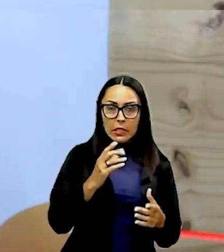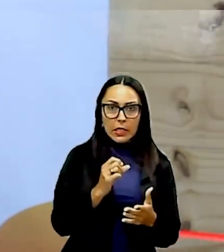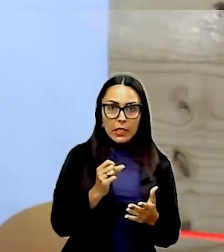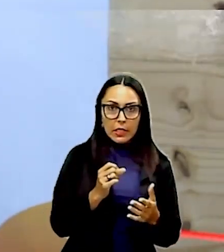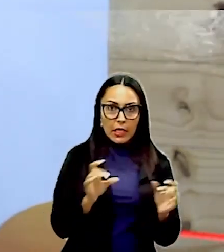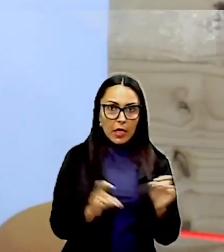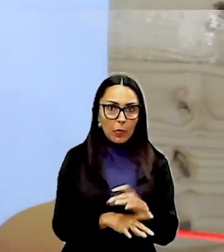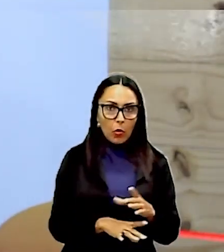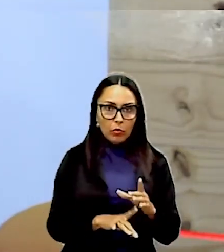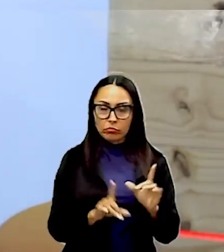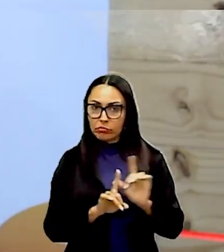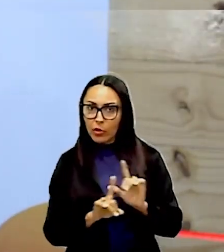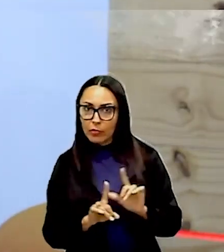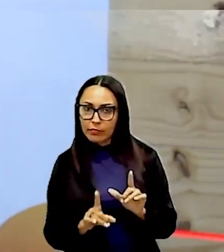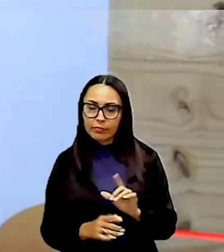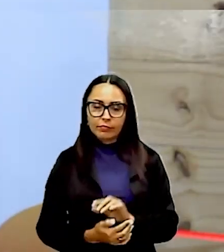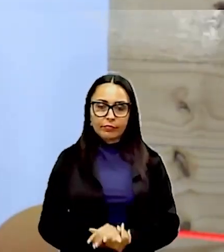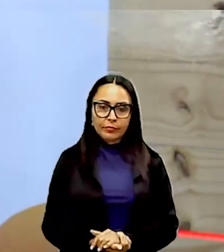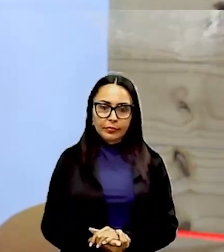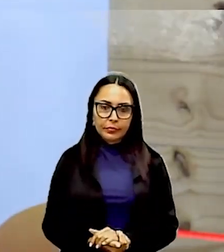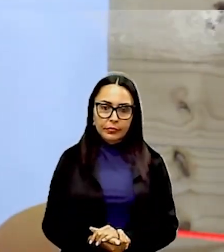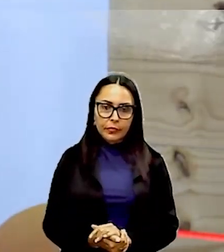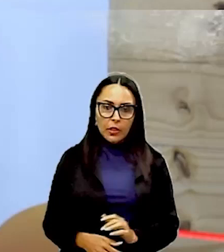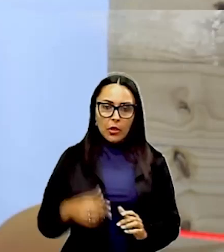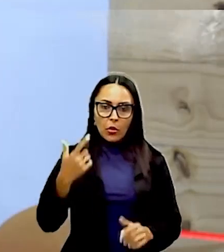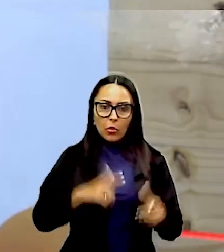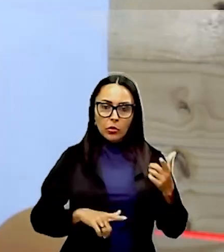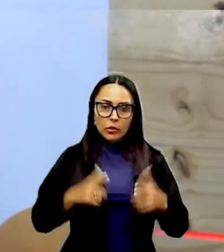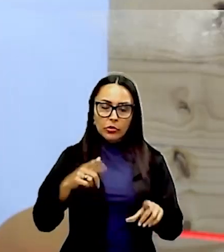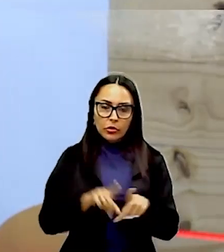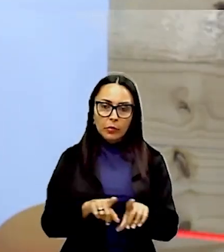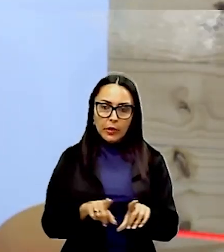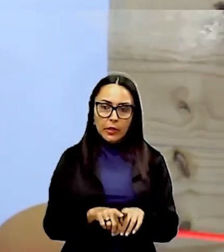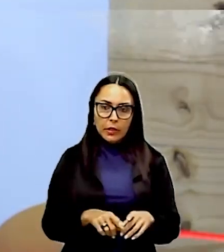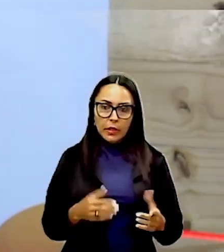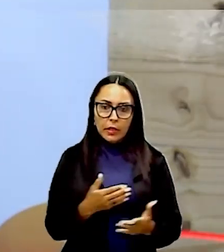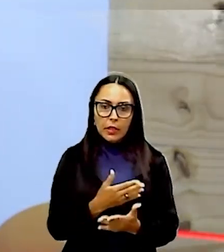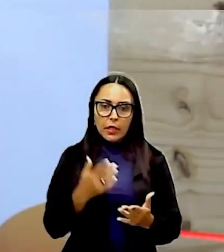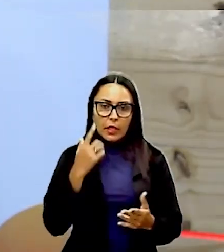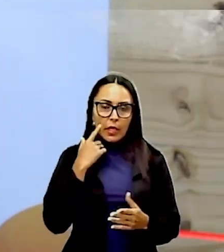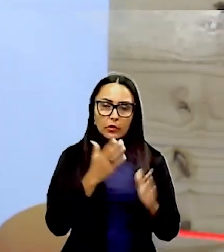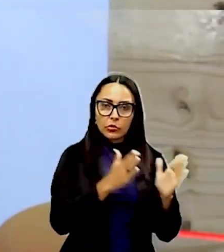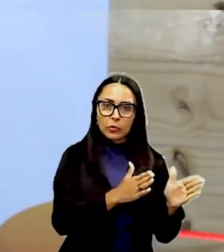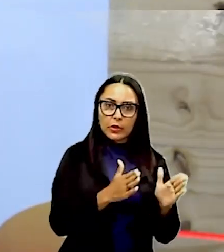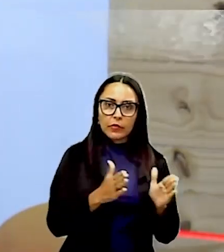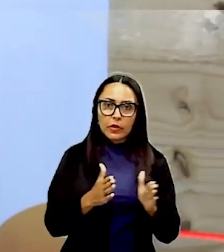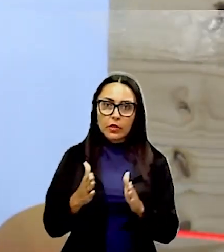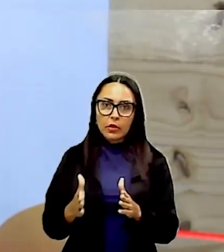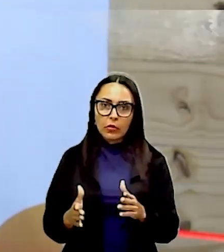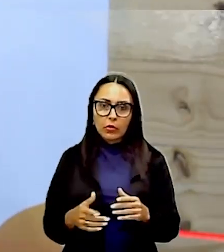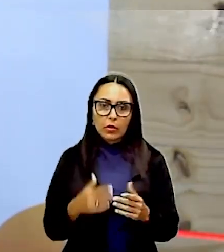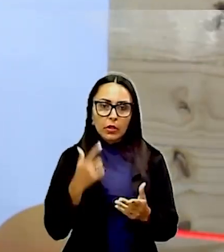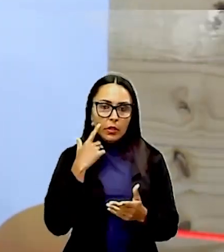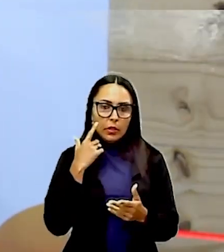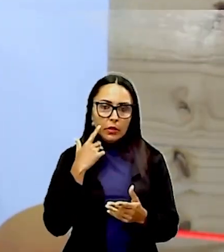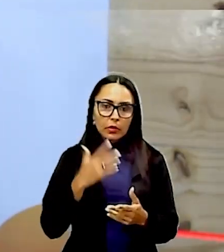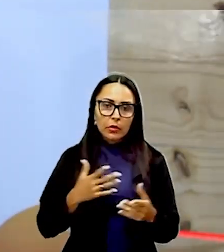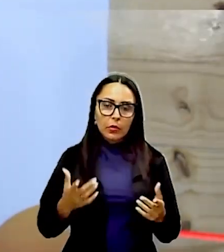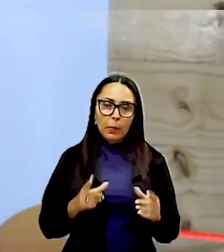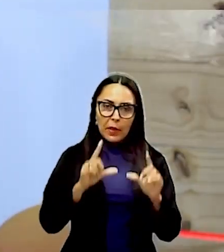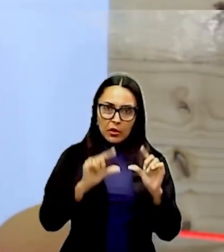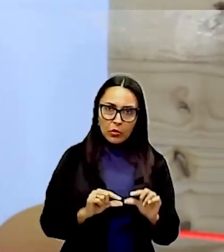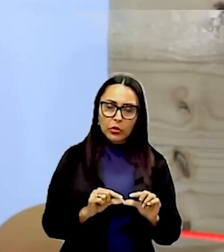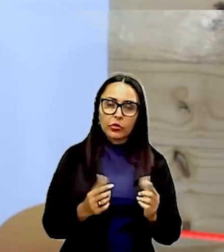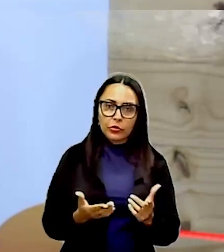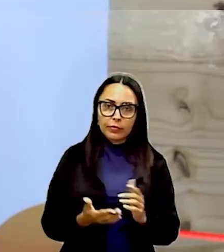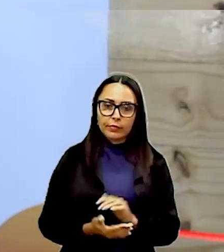ela surpreende. Outras aplicações da animação é a subdivisão dela em subgêneros